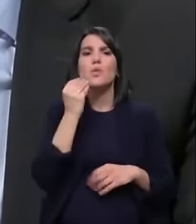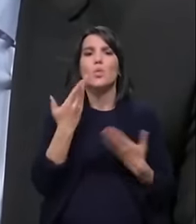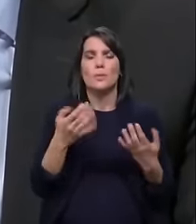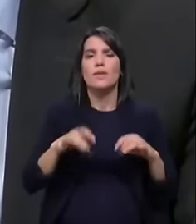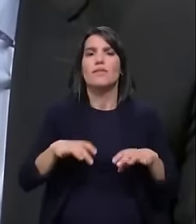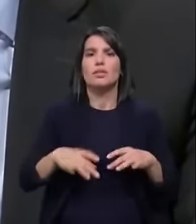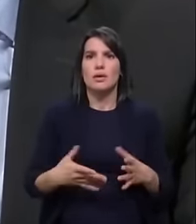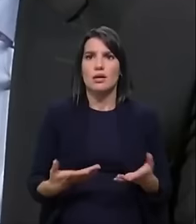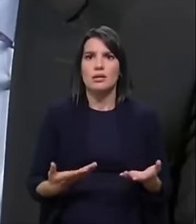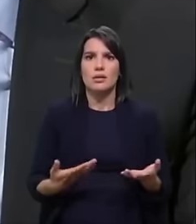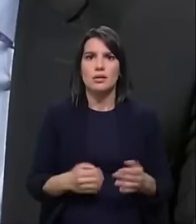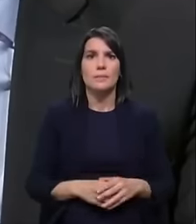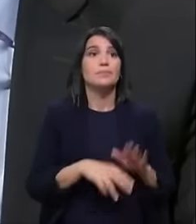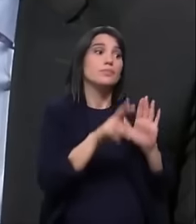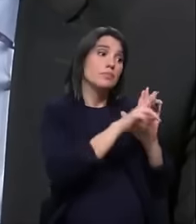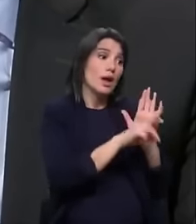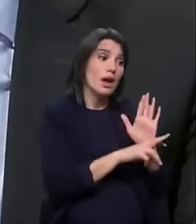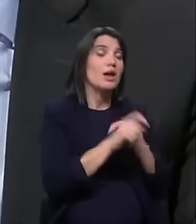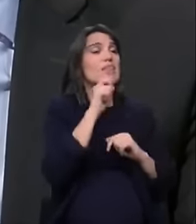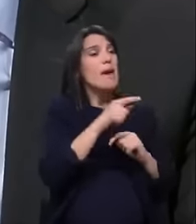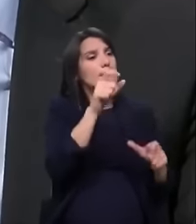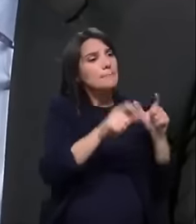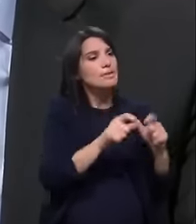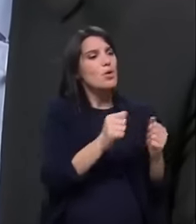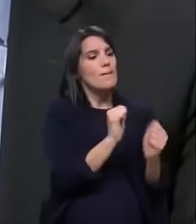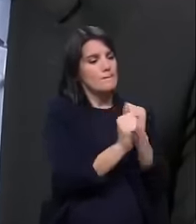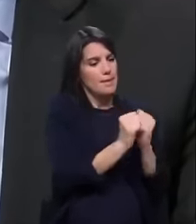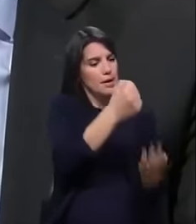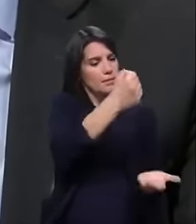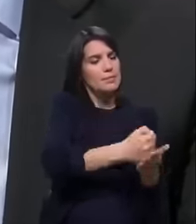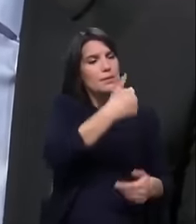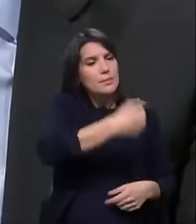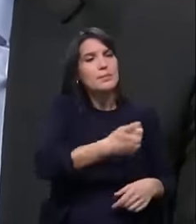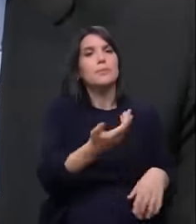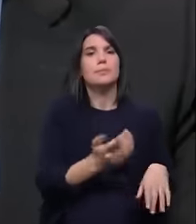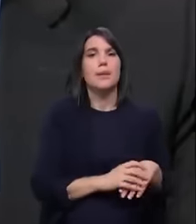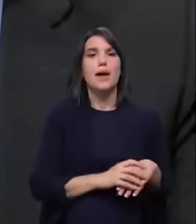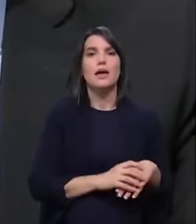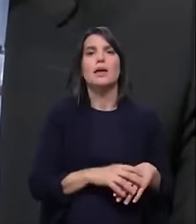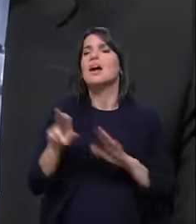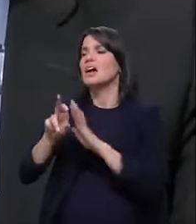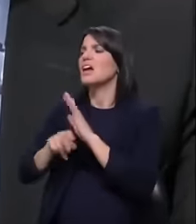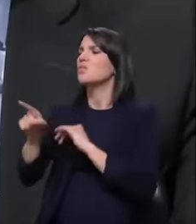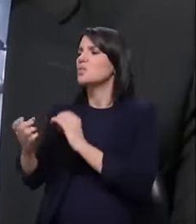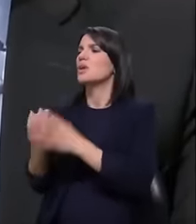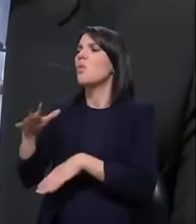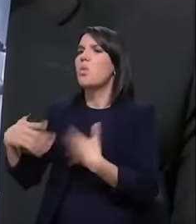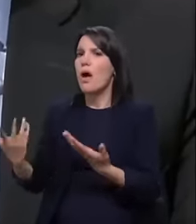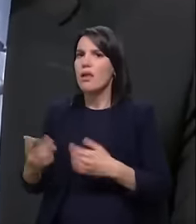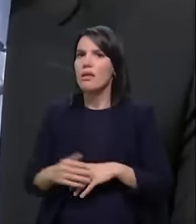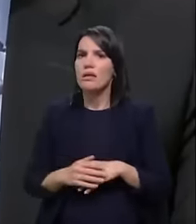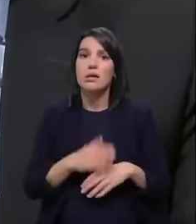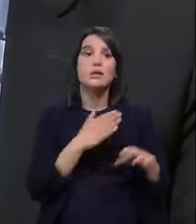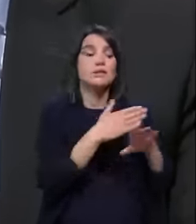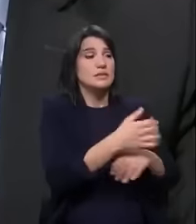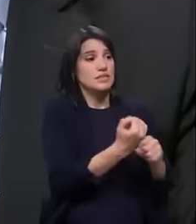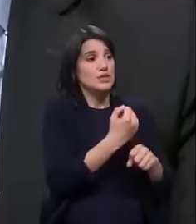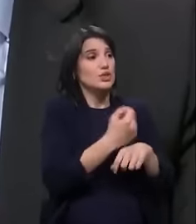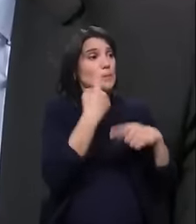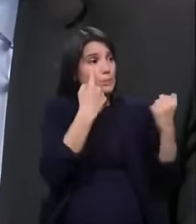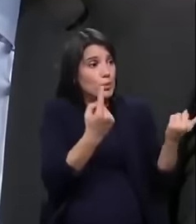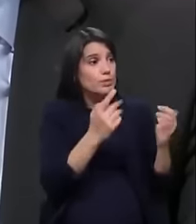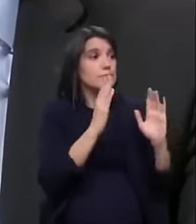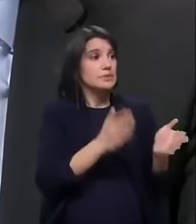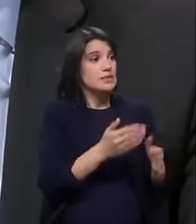Com regras que permitam regularizar as pessoas. É regularizando as pessoas, é dando acesso a serviços públicos que têm que ser